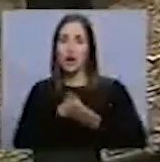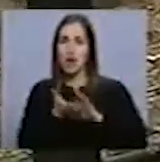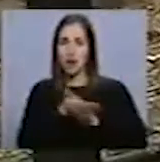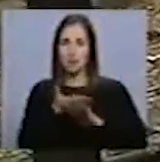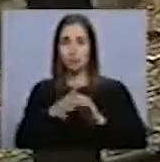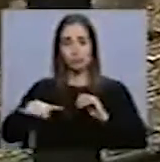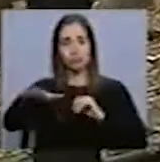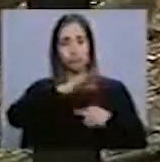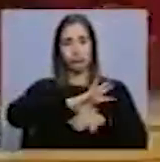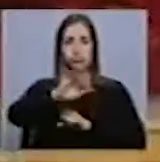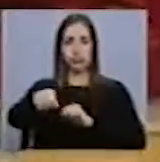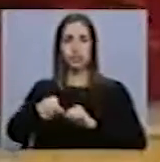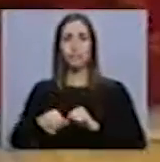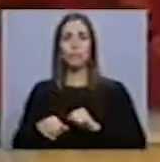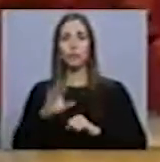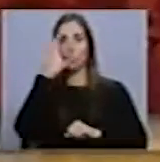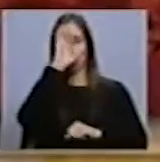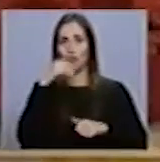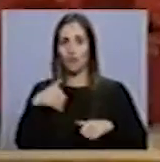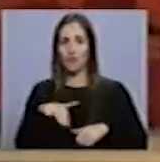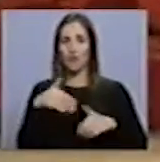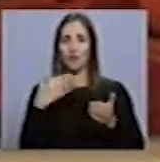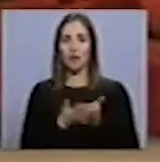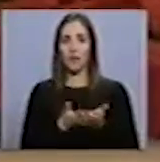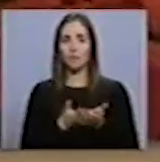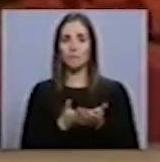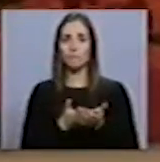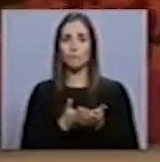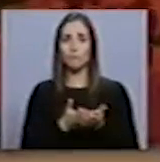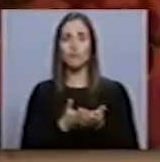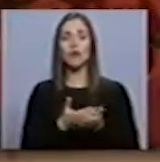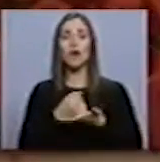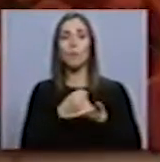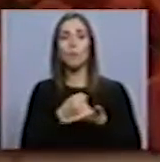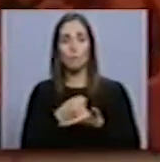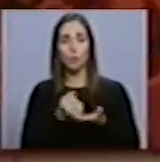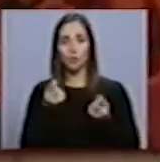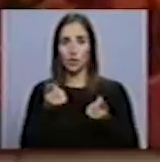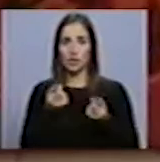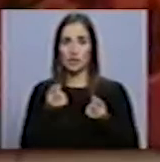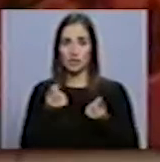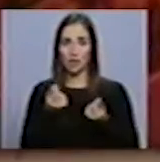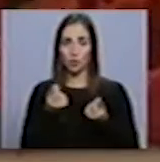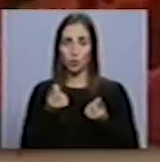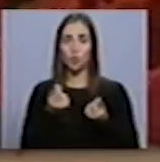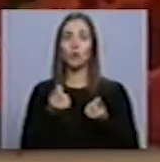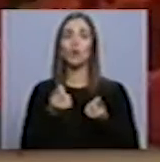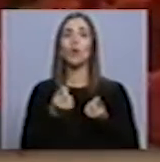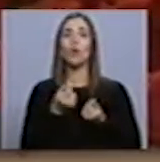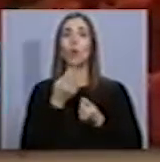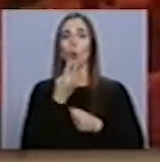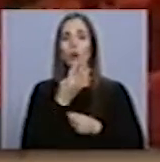o governo irá conceder um apoio financeiro de 4 euros por tonelada